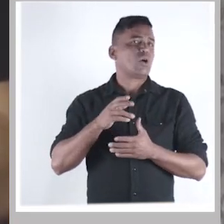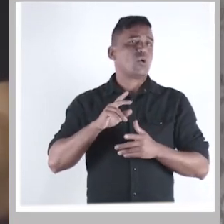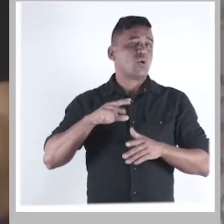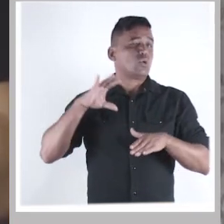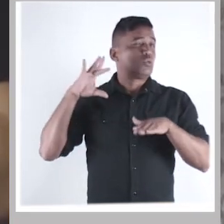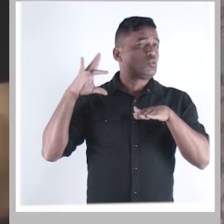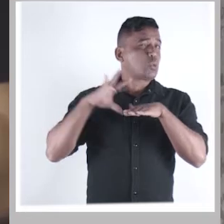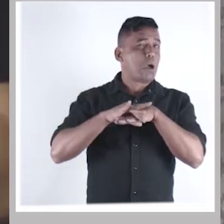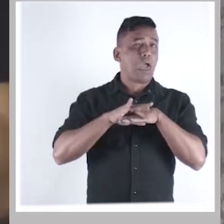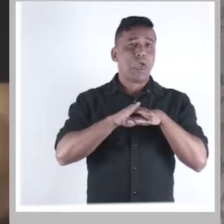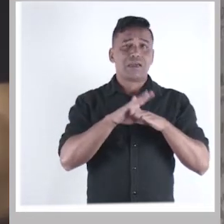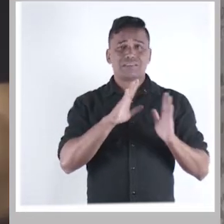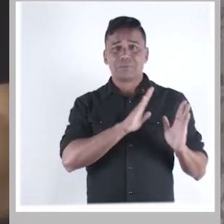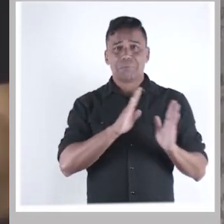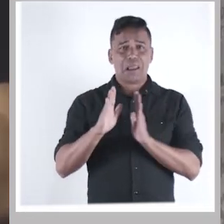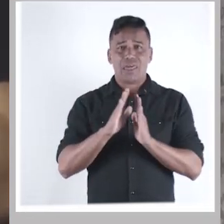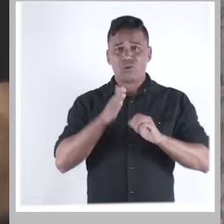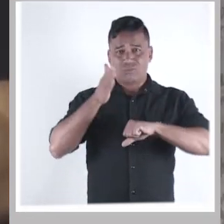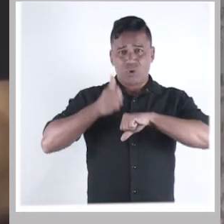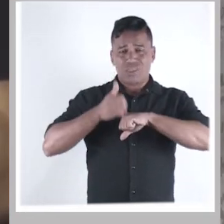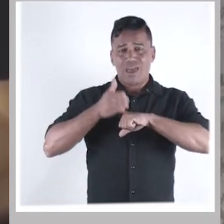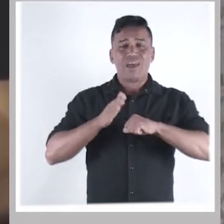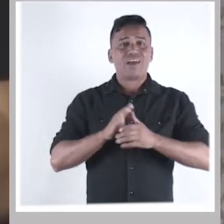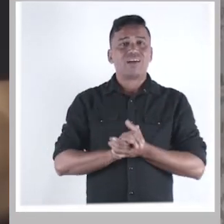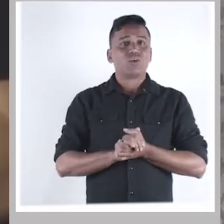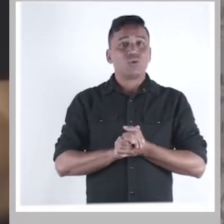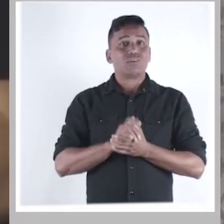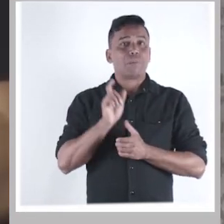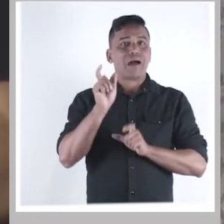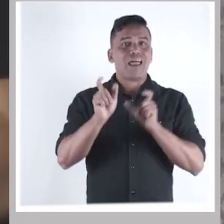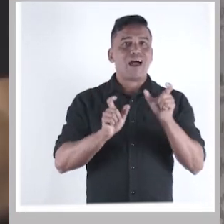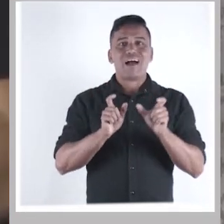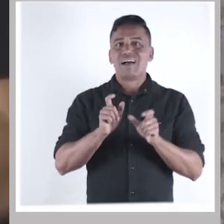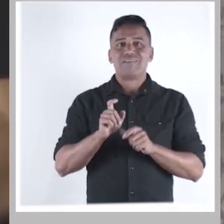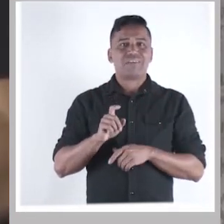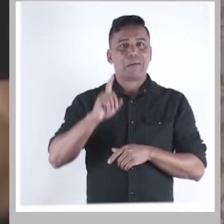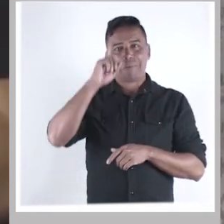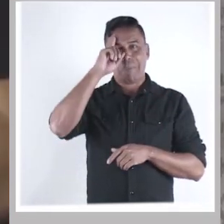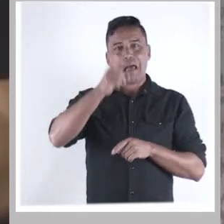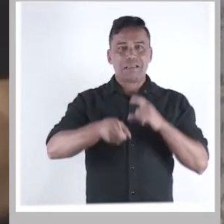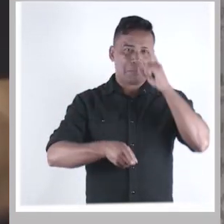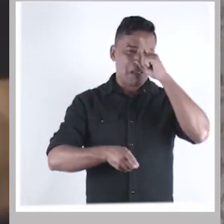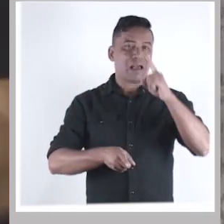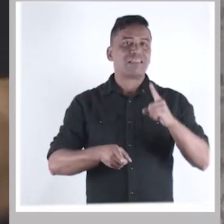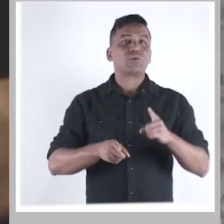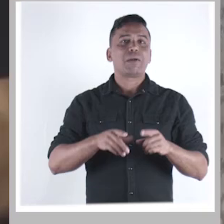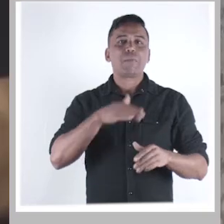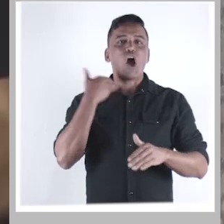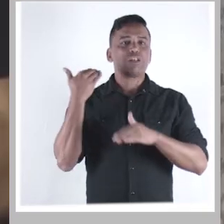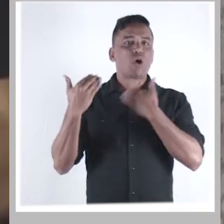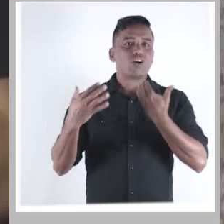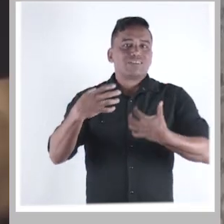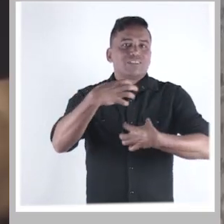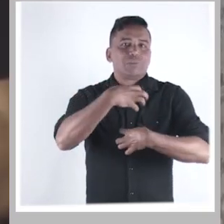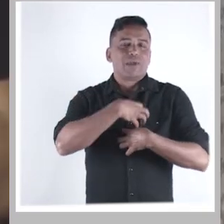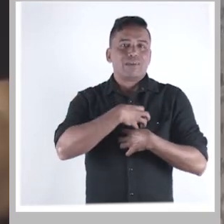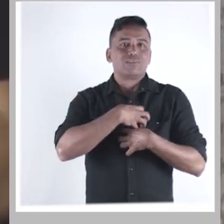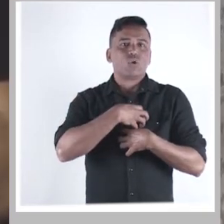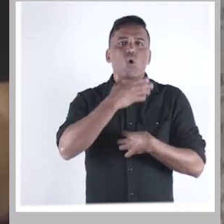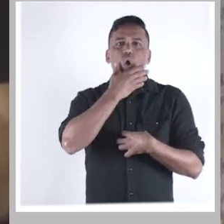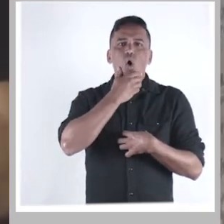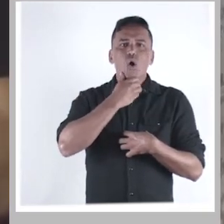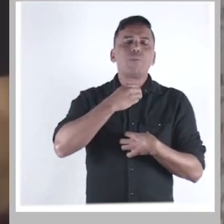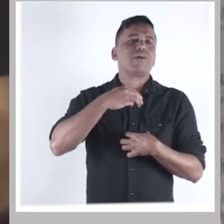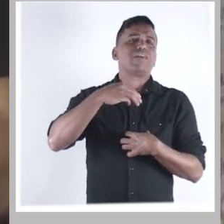de confissão é uma doença moderna que, pela palavra e pela sintaxe, condena à morte todos os sentimentos que nos